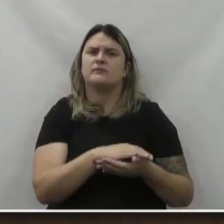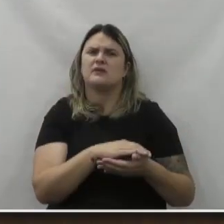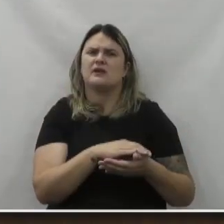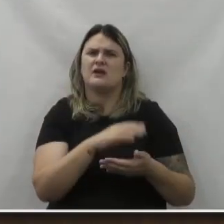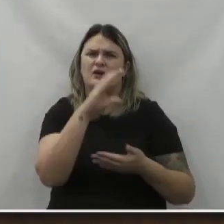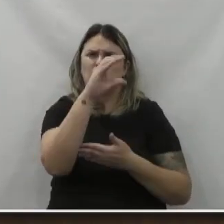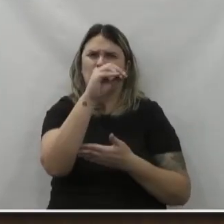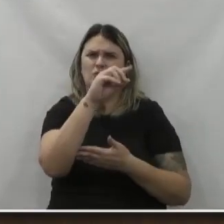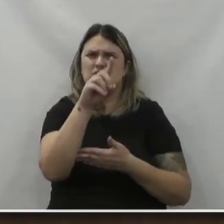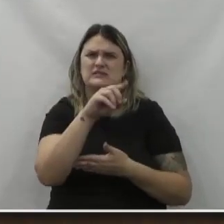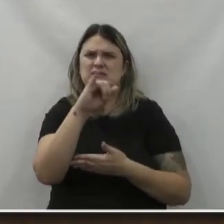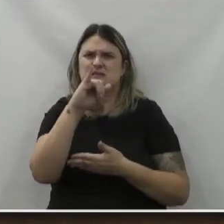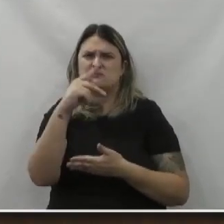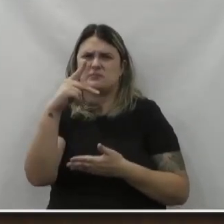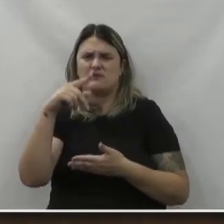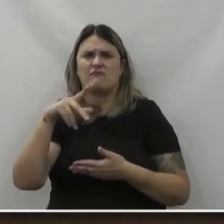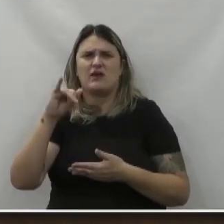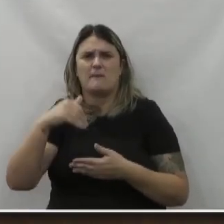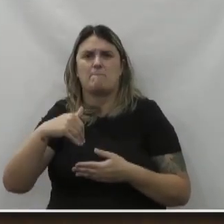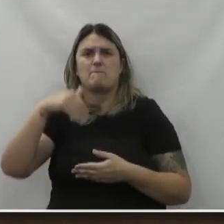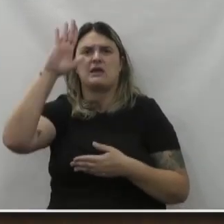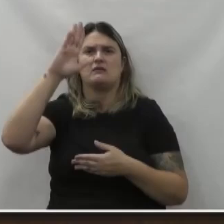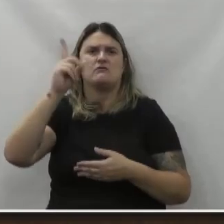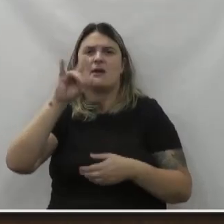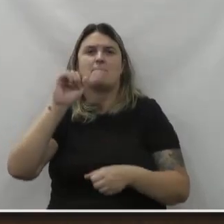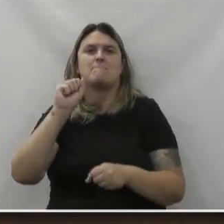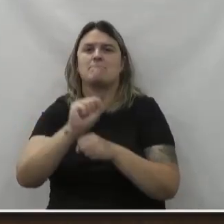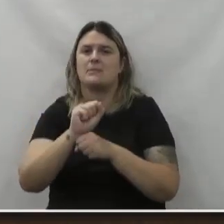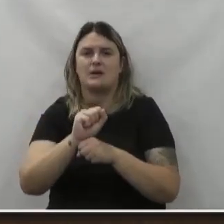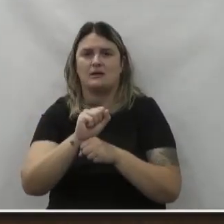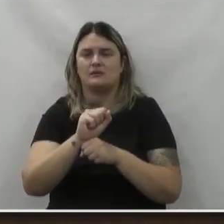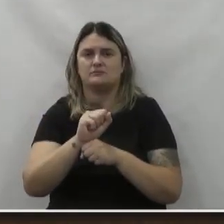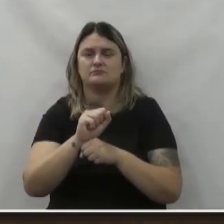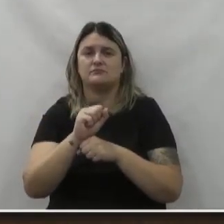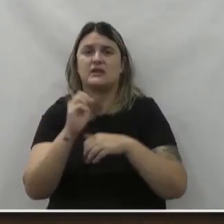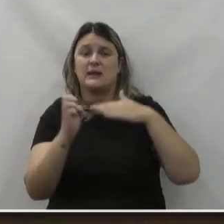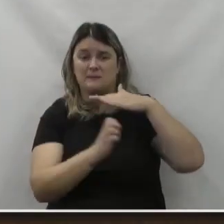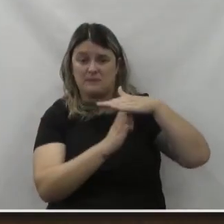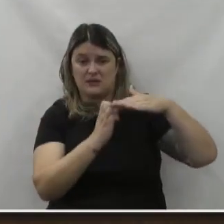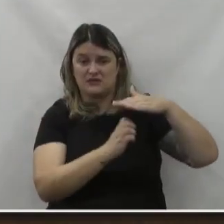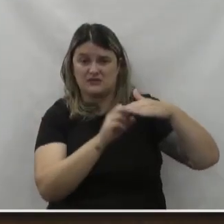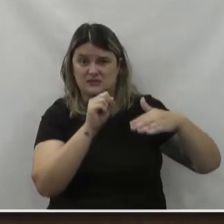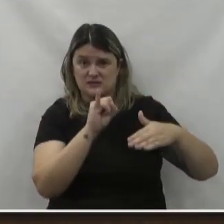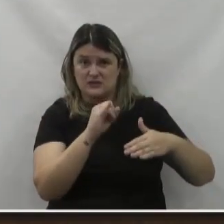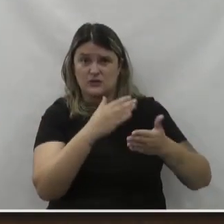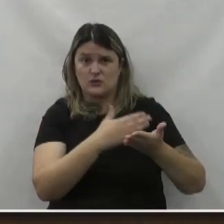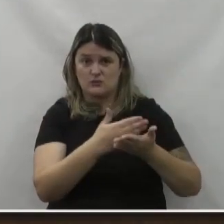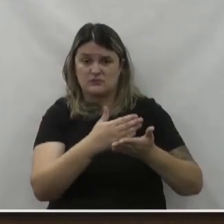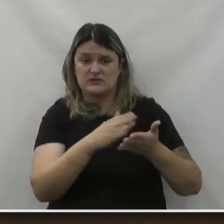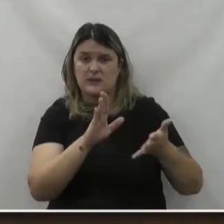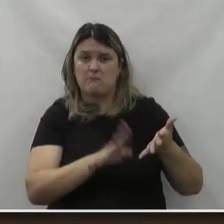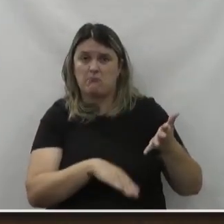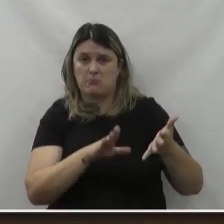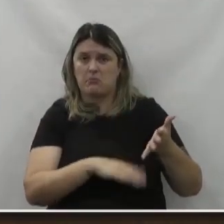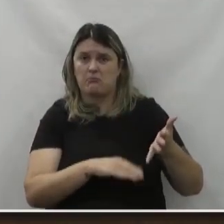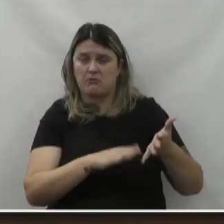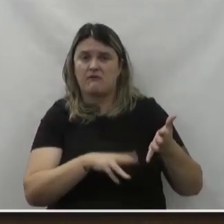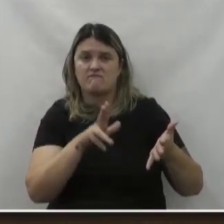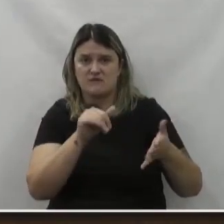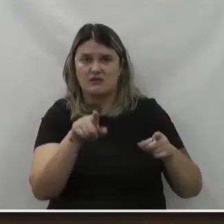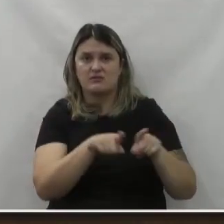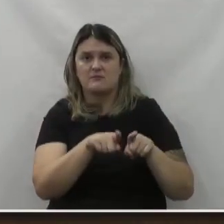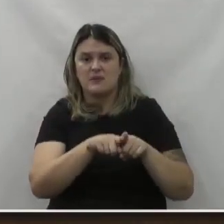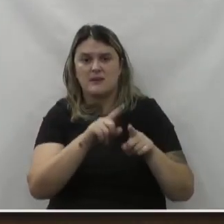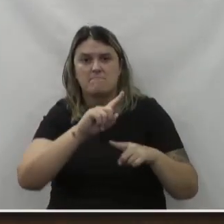ela vai ter aumento, ela não vai estar estagnada. A empresa, se ela começar a ter prejuízo, ela vai